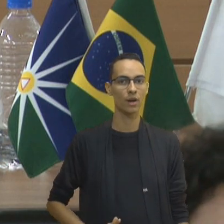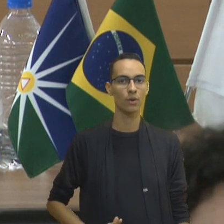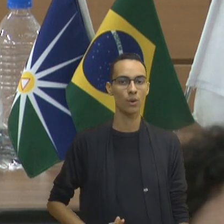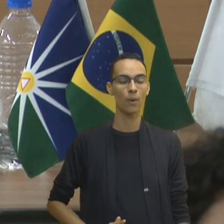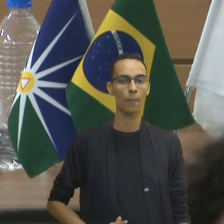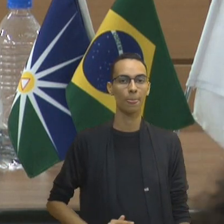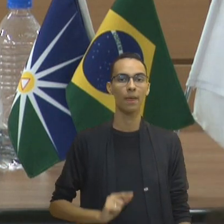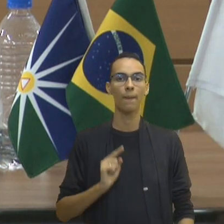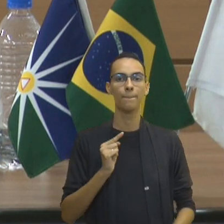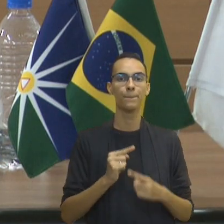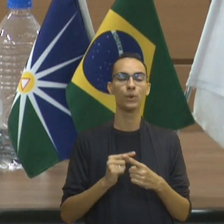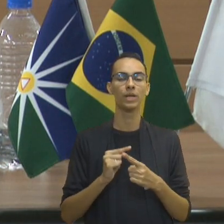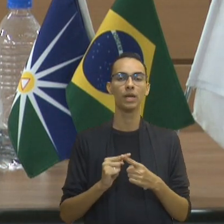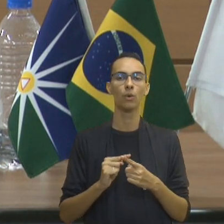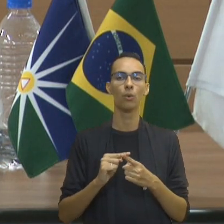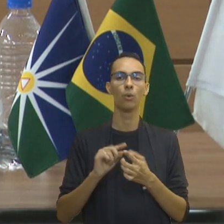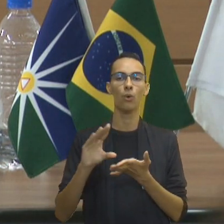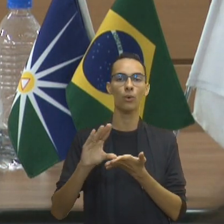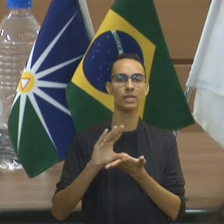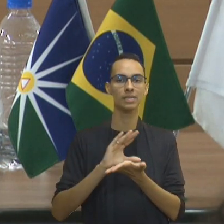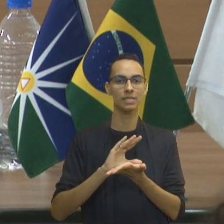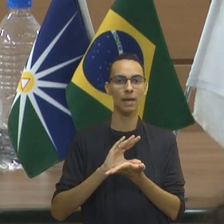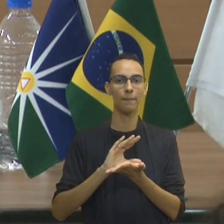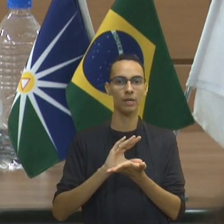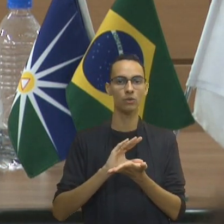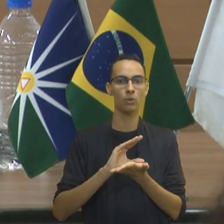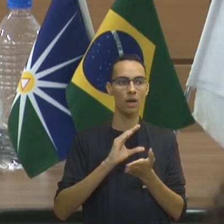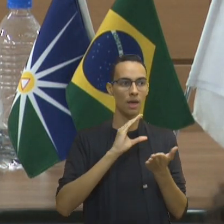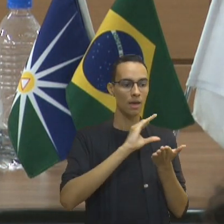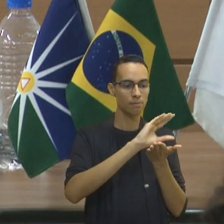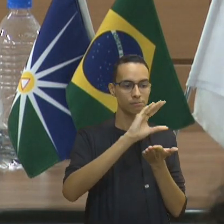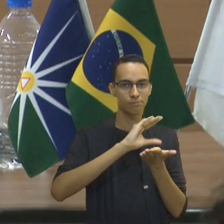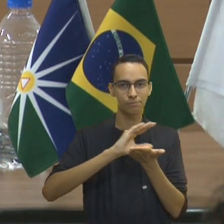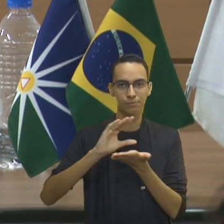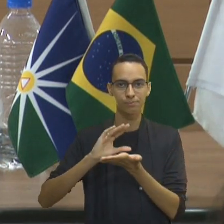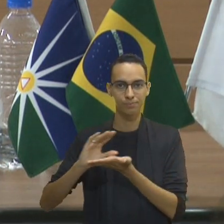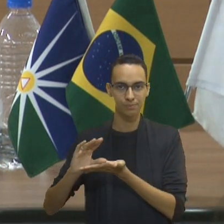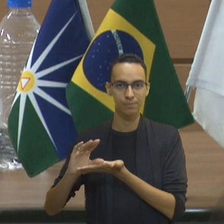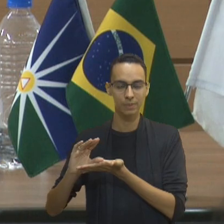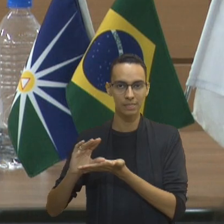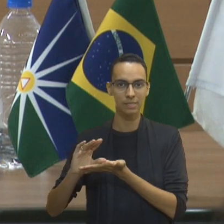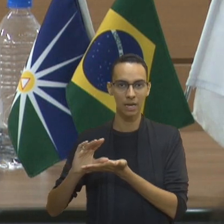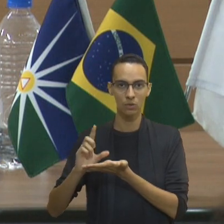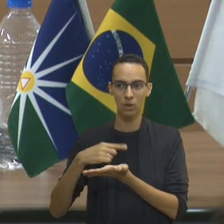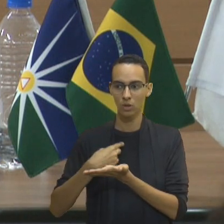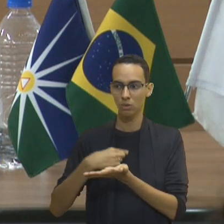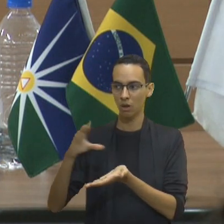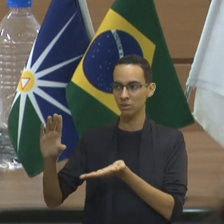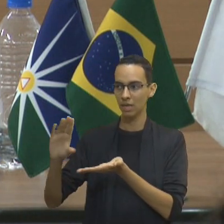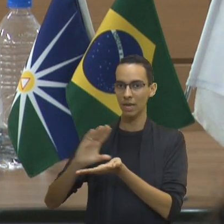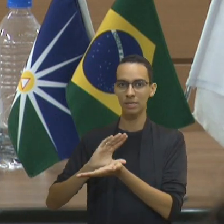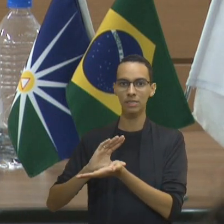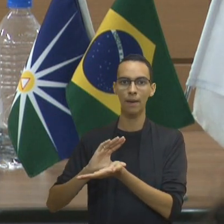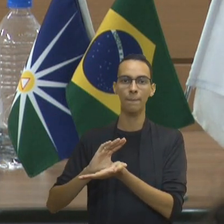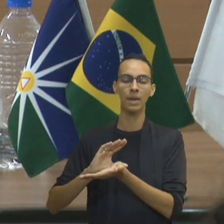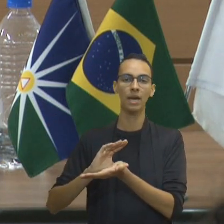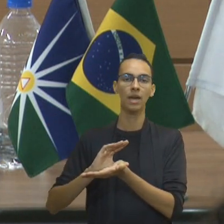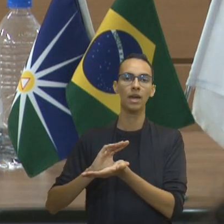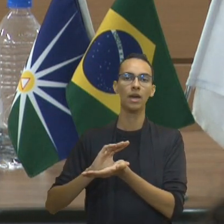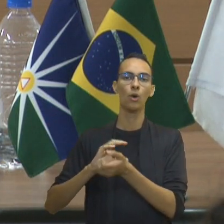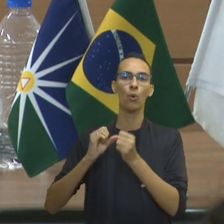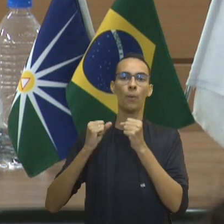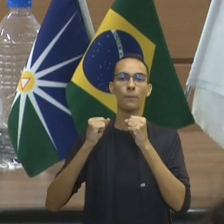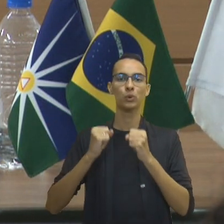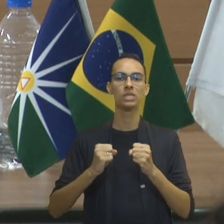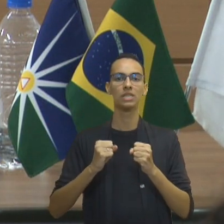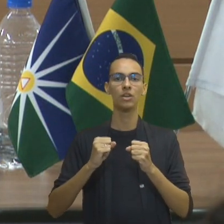o orçamento seja repassado no 1/12avos e que haja, né, quando possível, e esse possível tem que